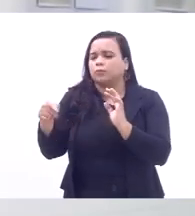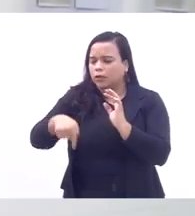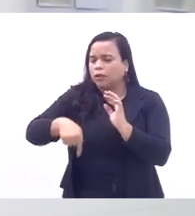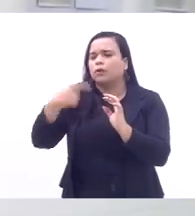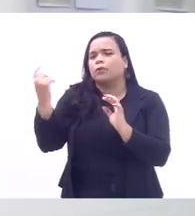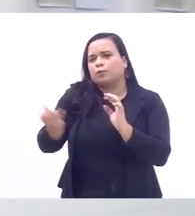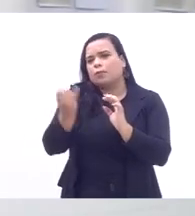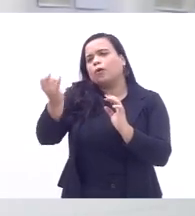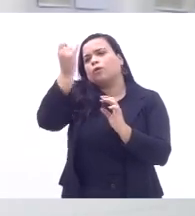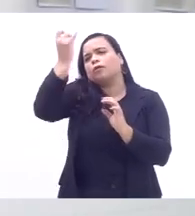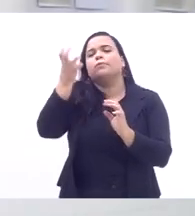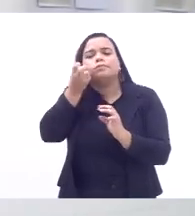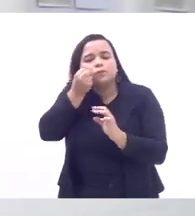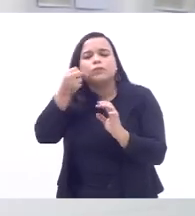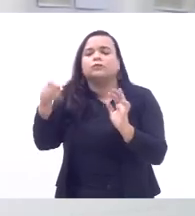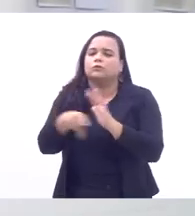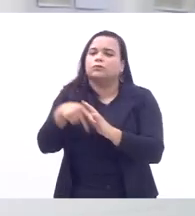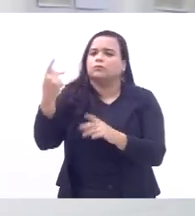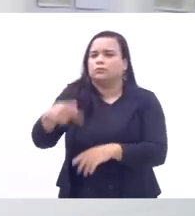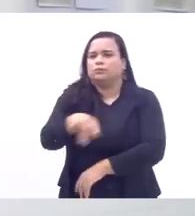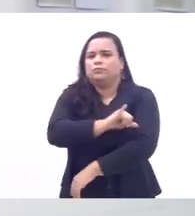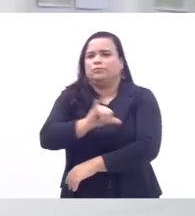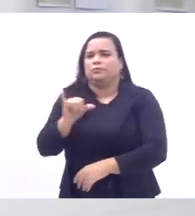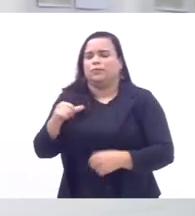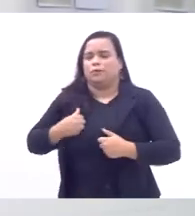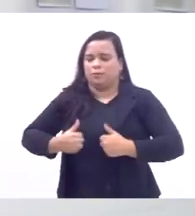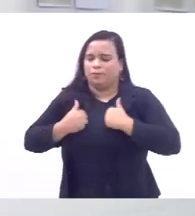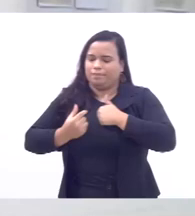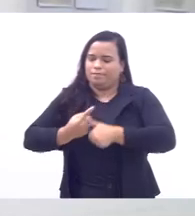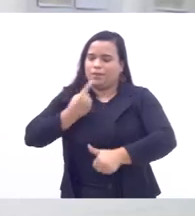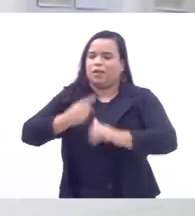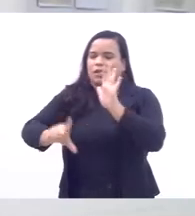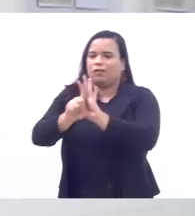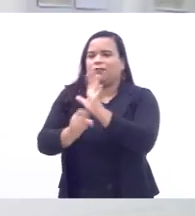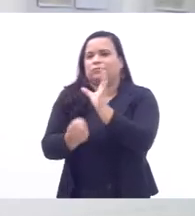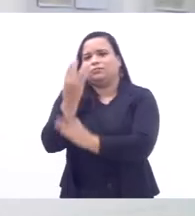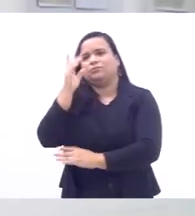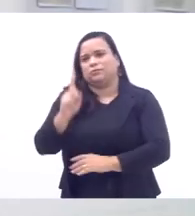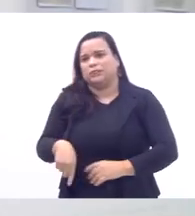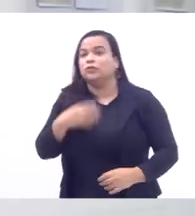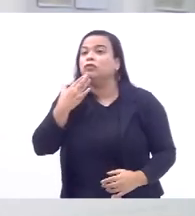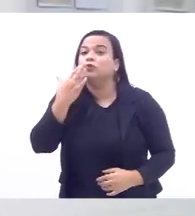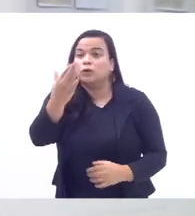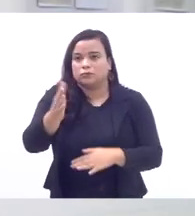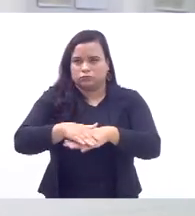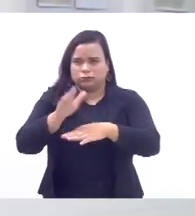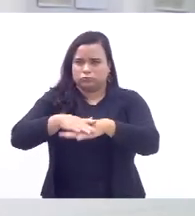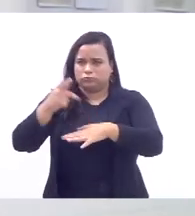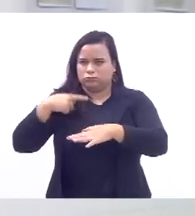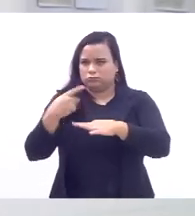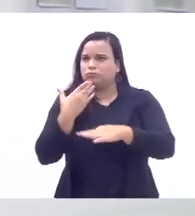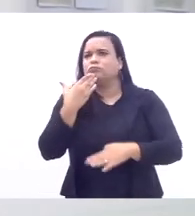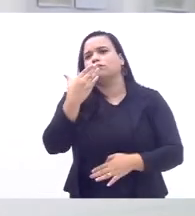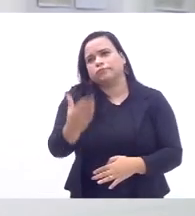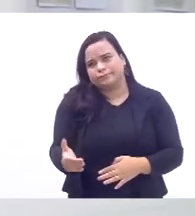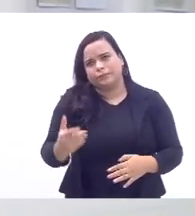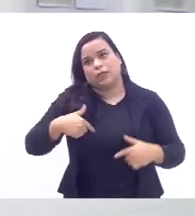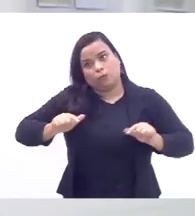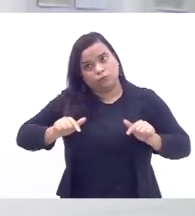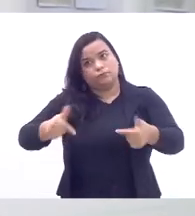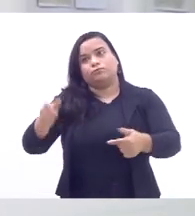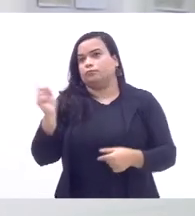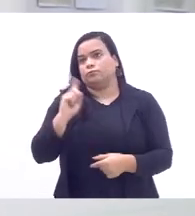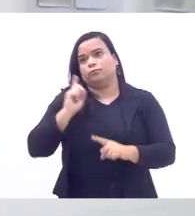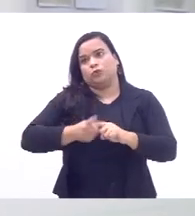feito, e eu tenho orgulho de dizer que foi a primeira lei. Foi a primeira lei, foi solicitada por mim. Não foi executada por mim, porque